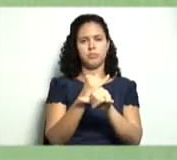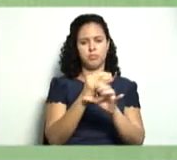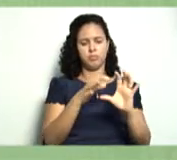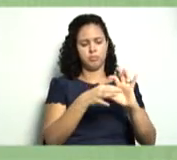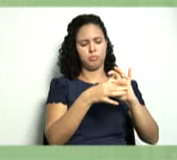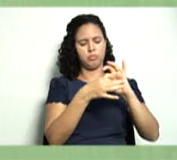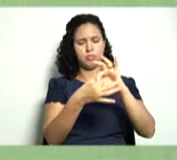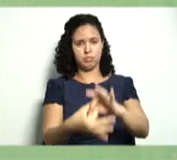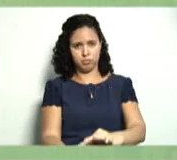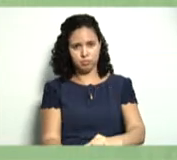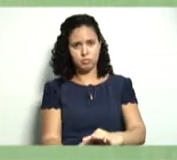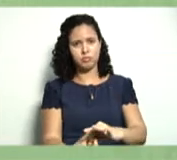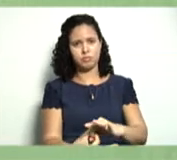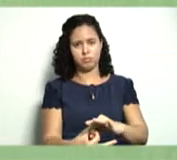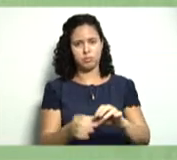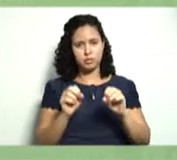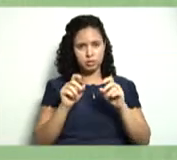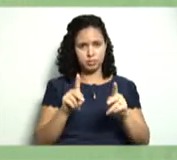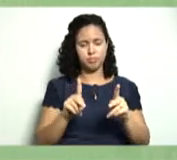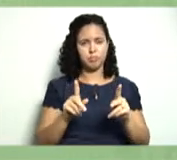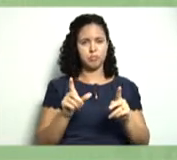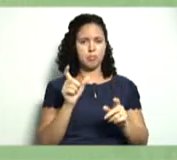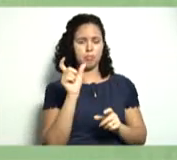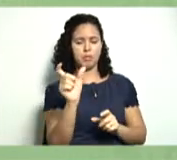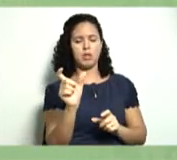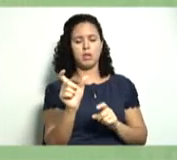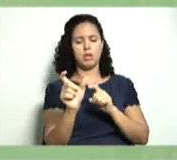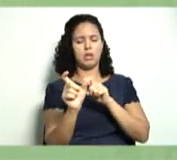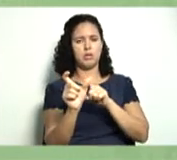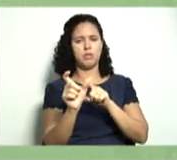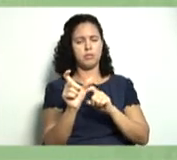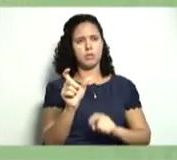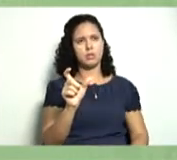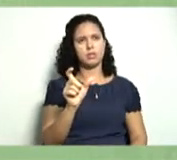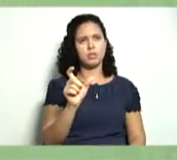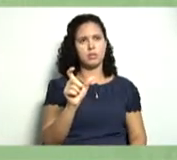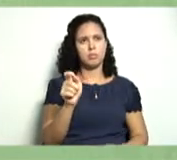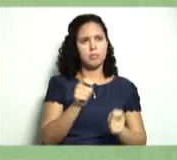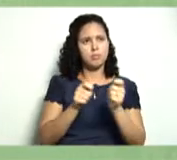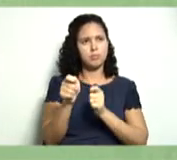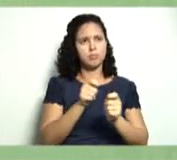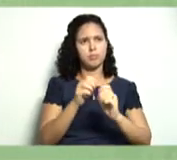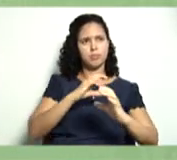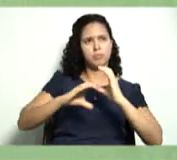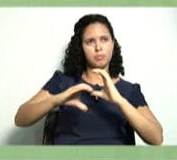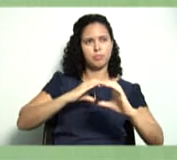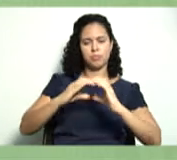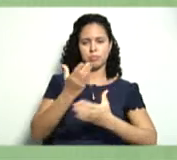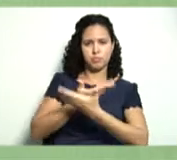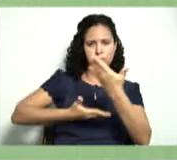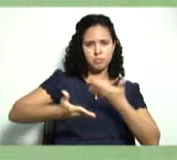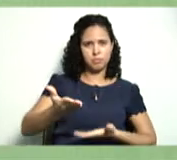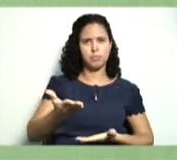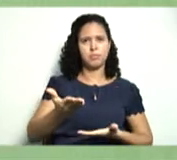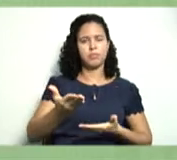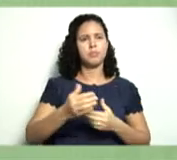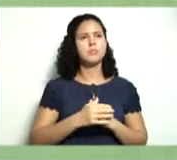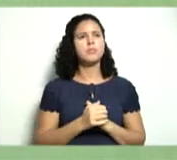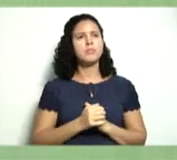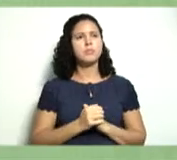protocolo protocolo de controle de transmissão então o que acontece a gente já